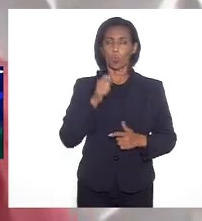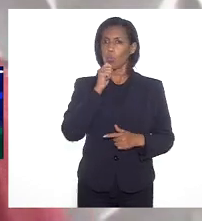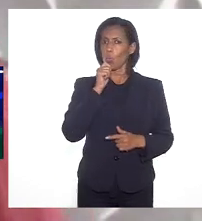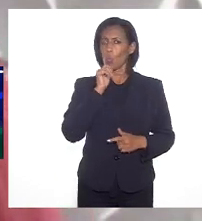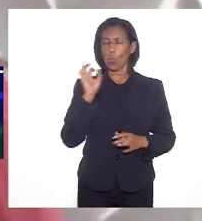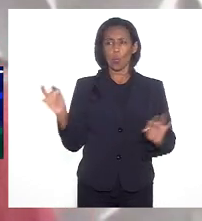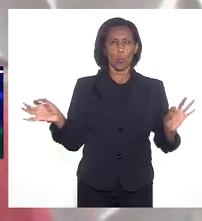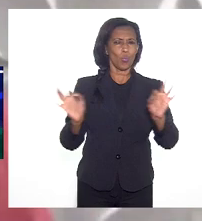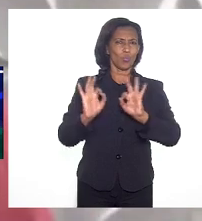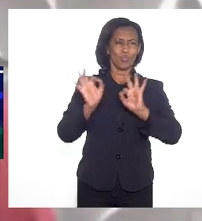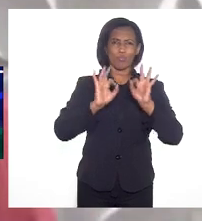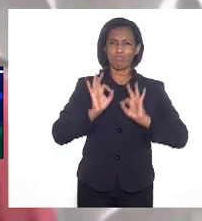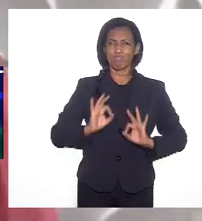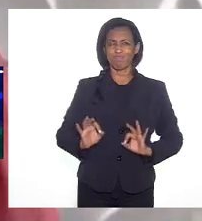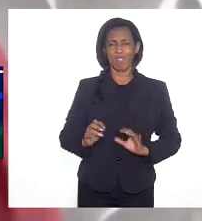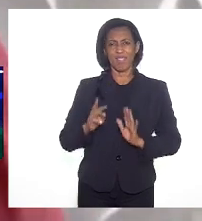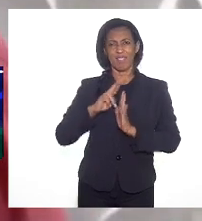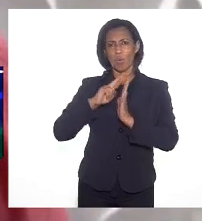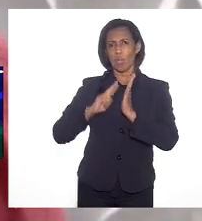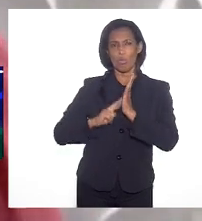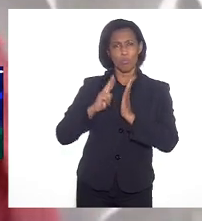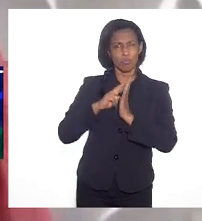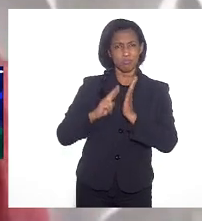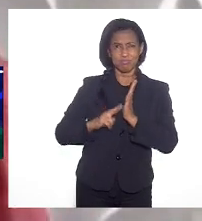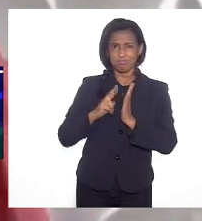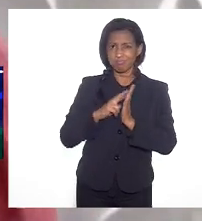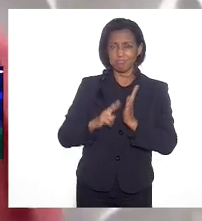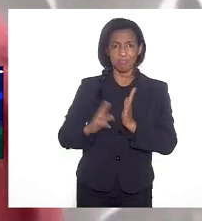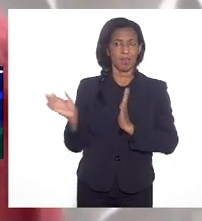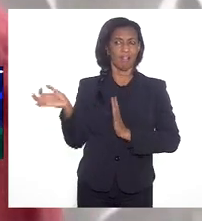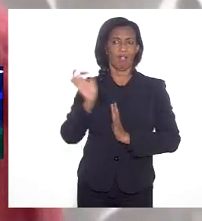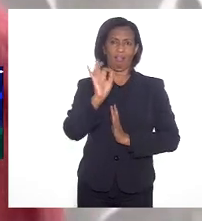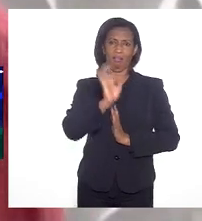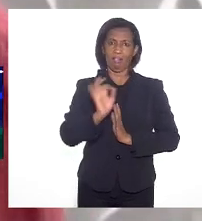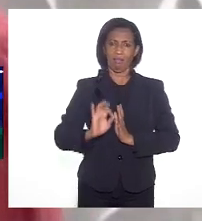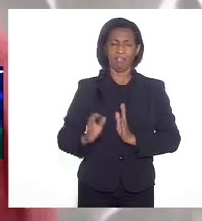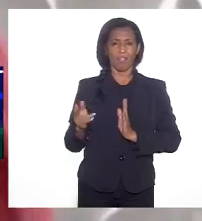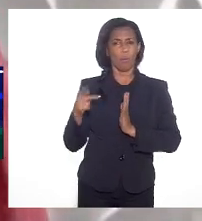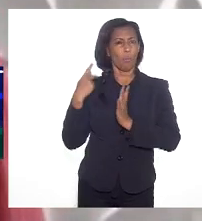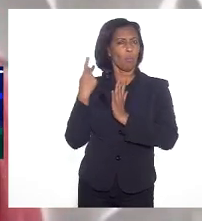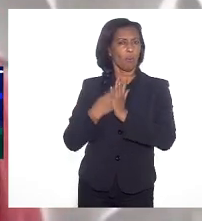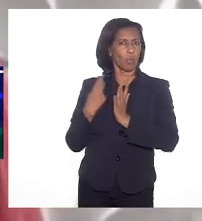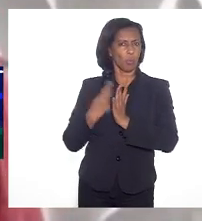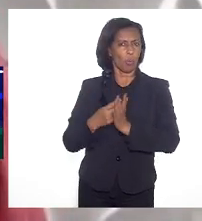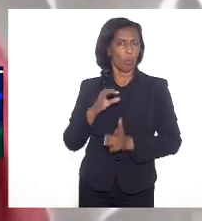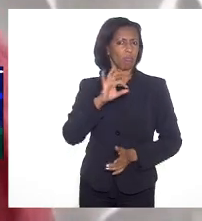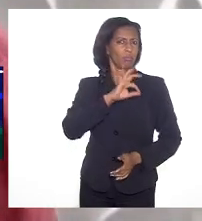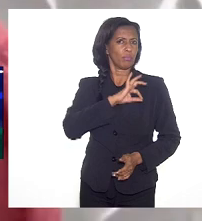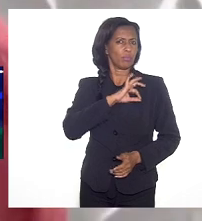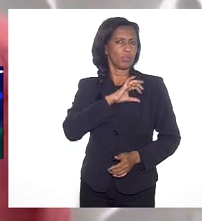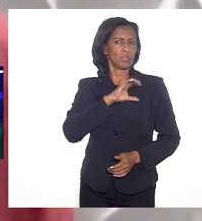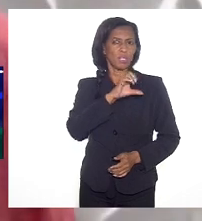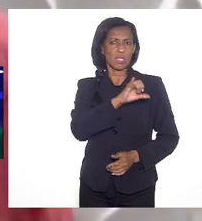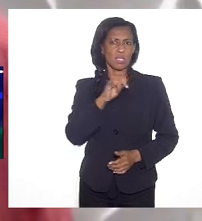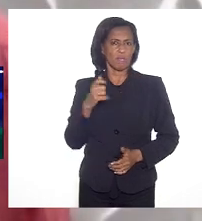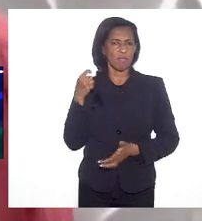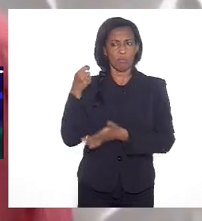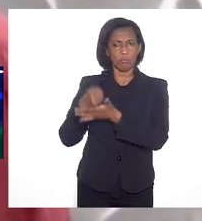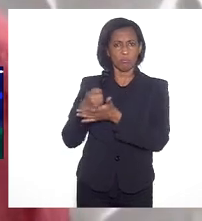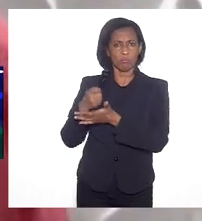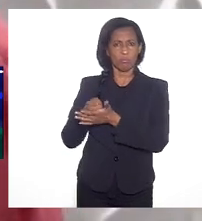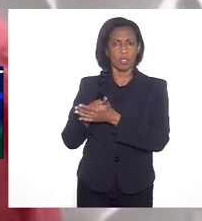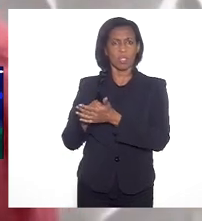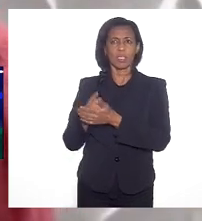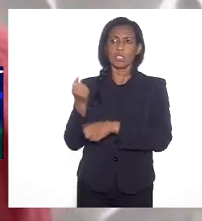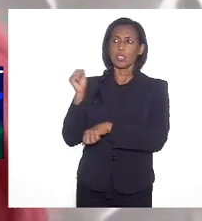nenhum regulamento em nenhum protocolo da Polícia Civil a determinação de